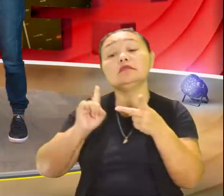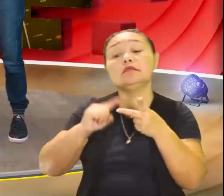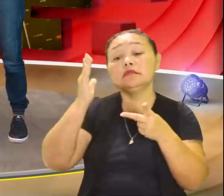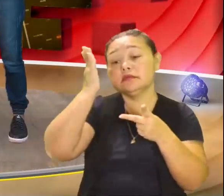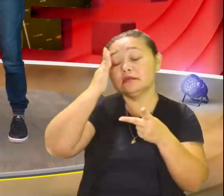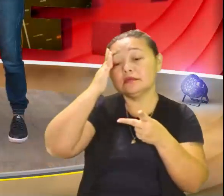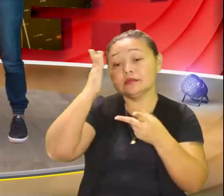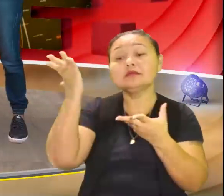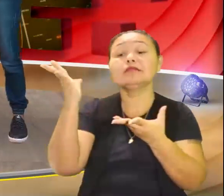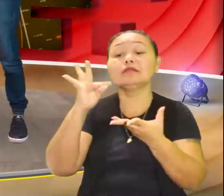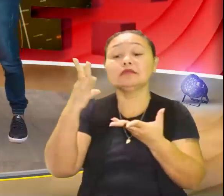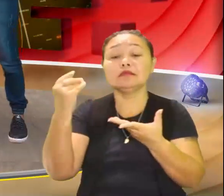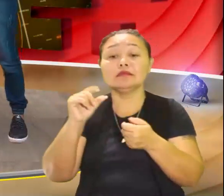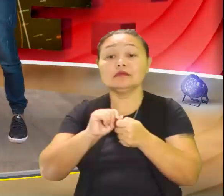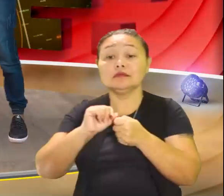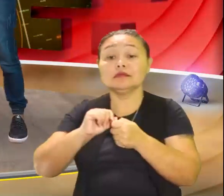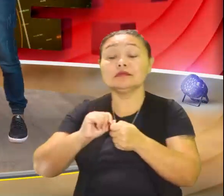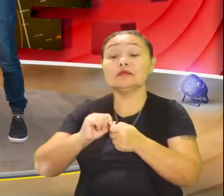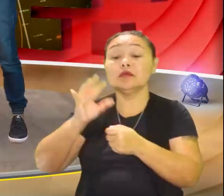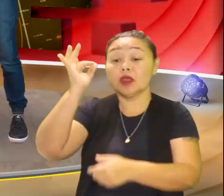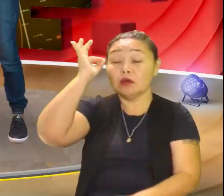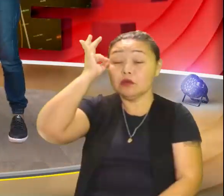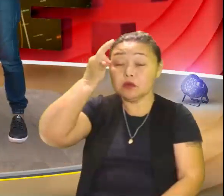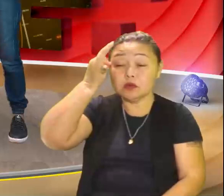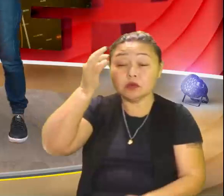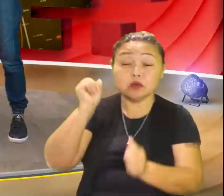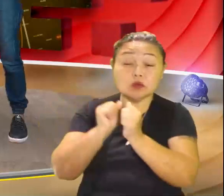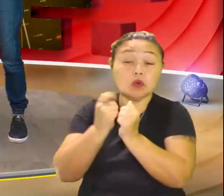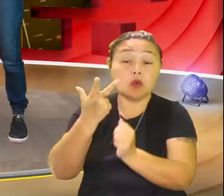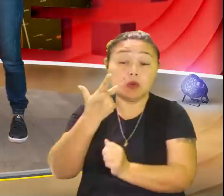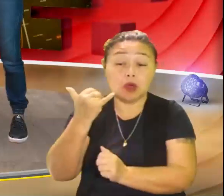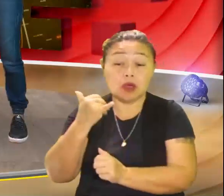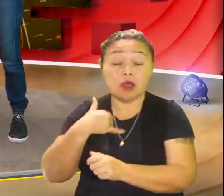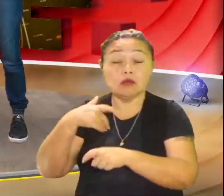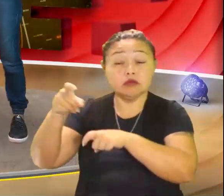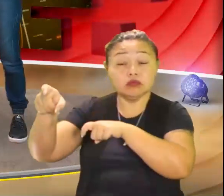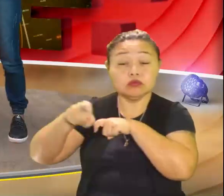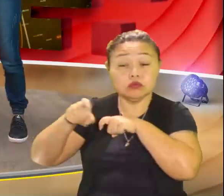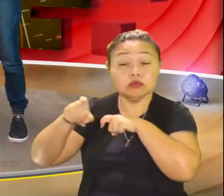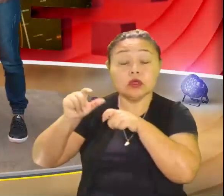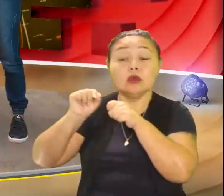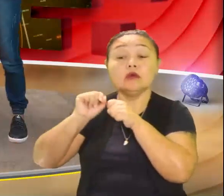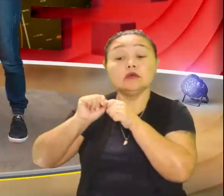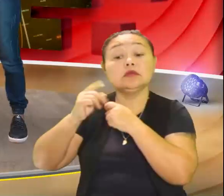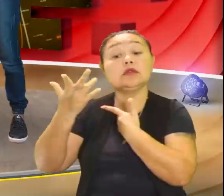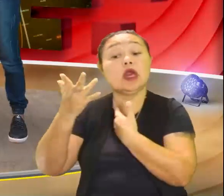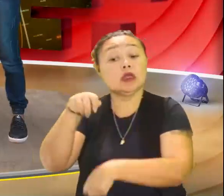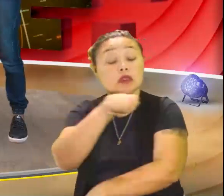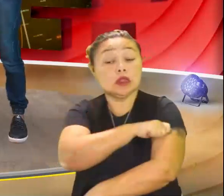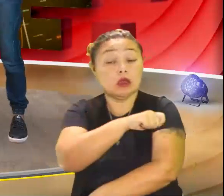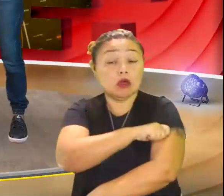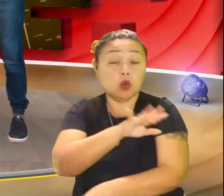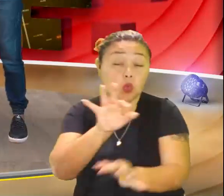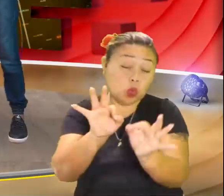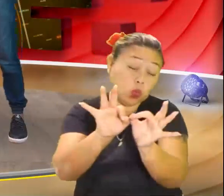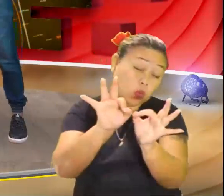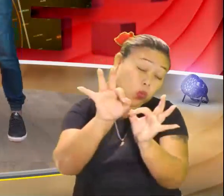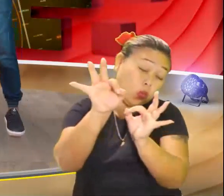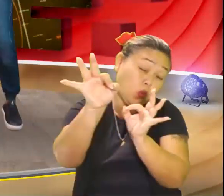Nós sabemos de tudo isso, que tem aluno que vai cedo para a roça com o pai para ajudar. Tal. Tem aluno que mora tão distante da escola que o ônibus